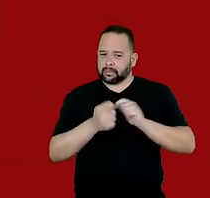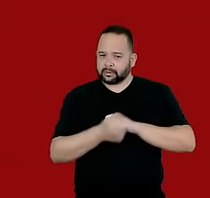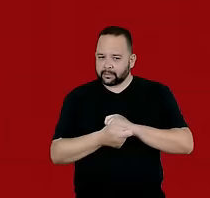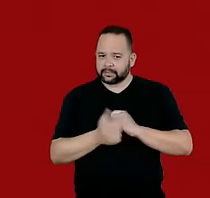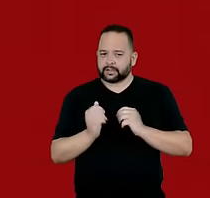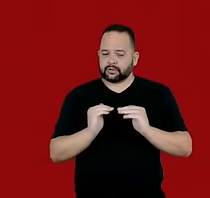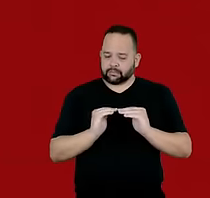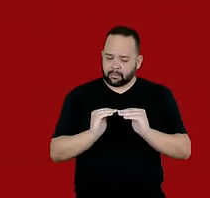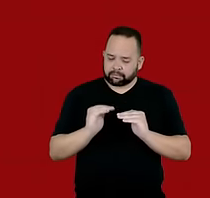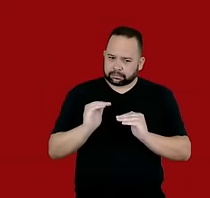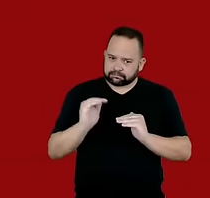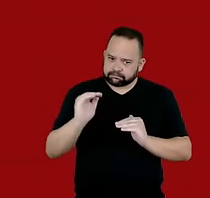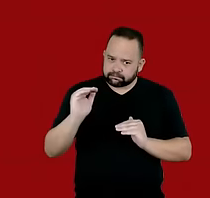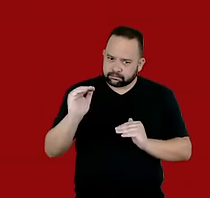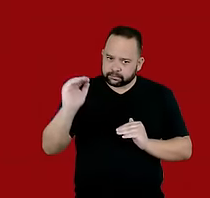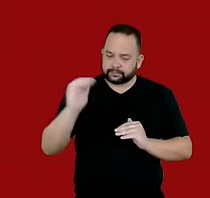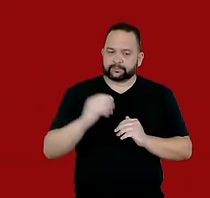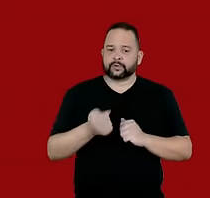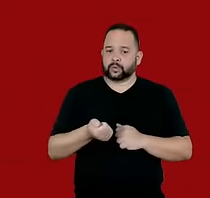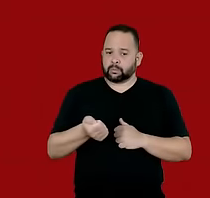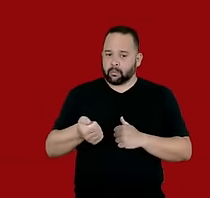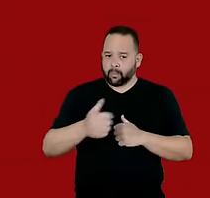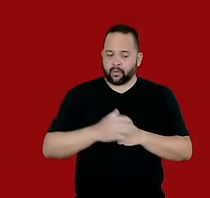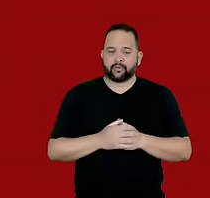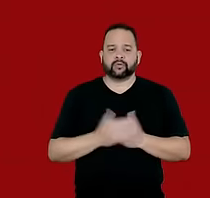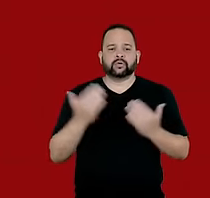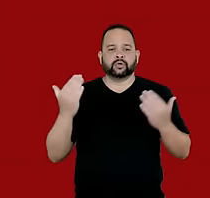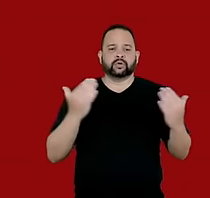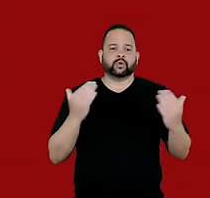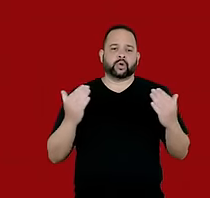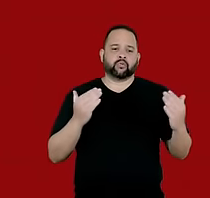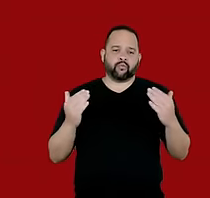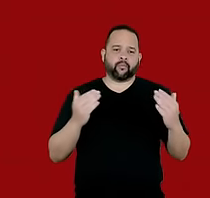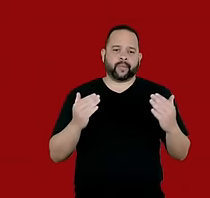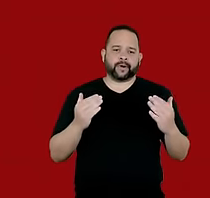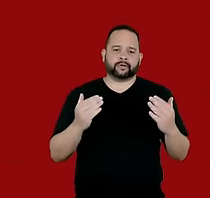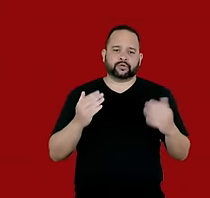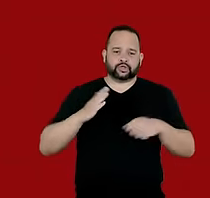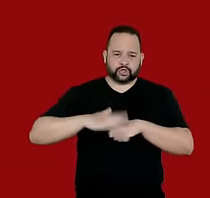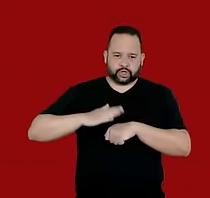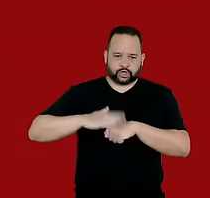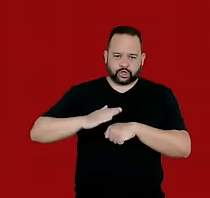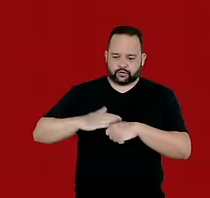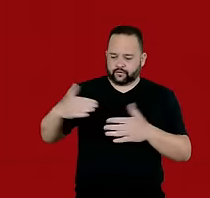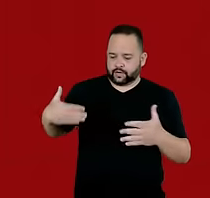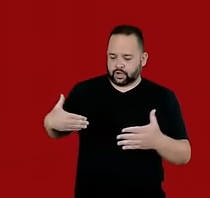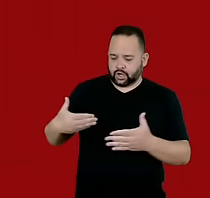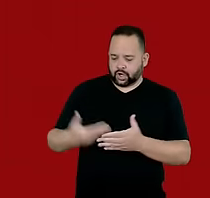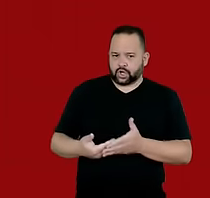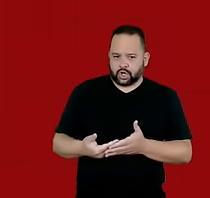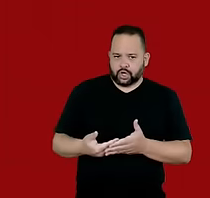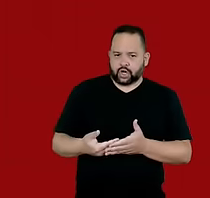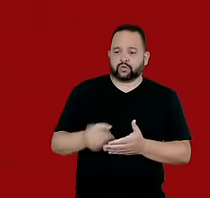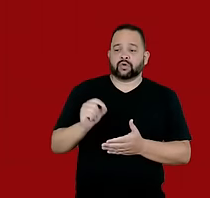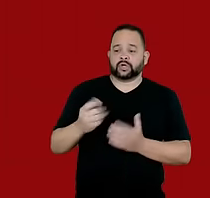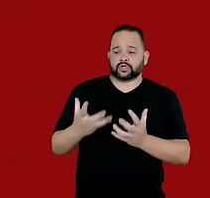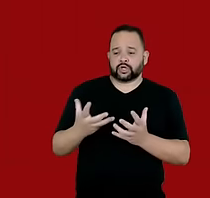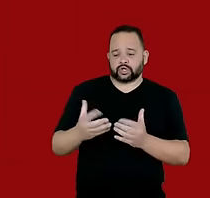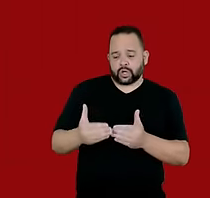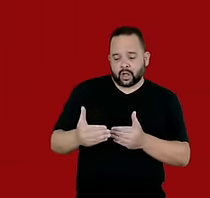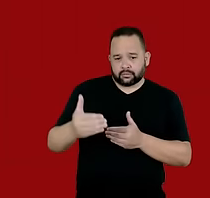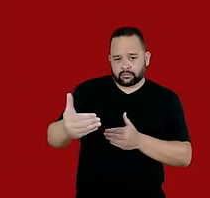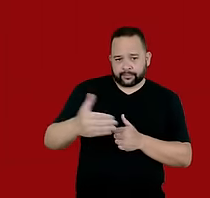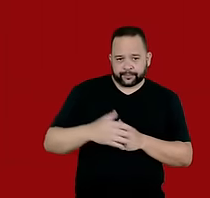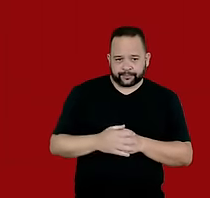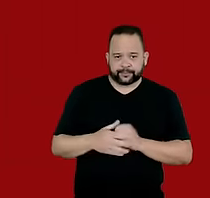eh aqui a gente faz uma comparação um pouco do do realizado né com com o que que é o Fox mostrando que de fato